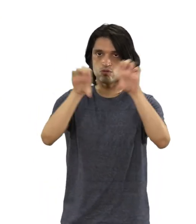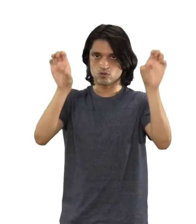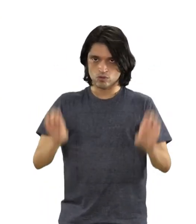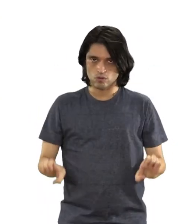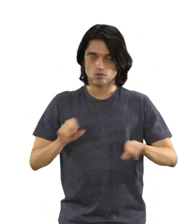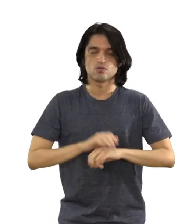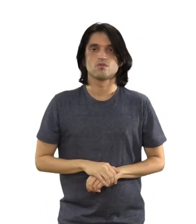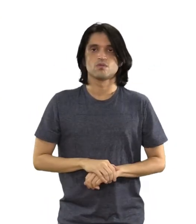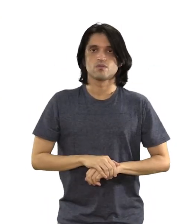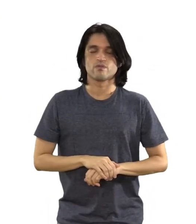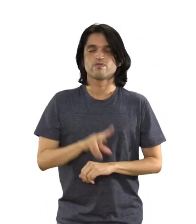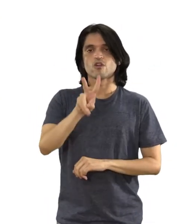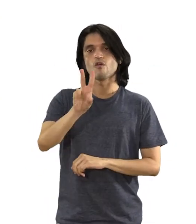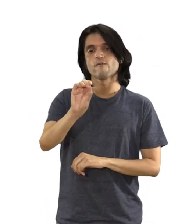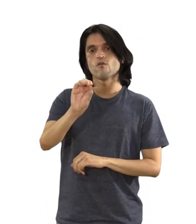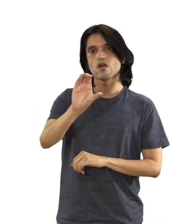A estrutura do requerimento: